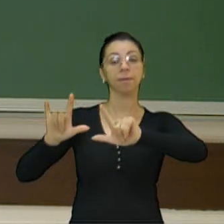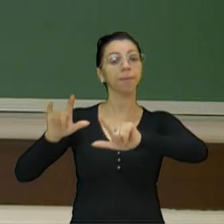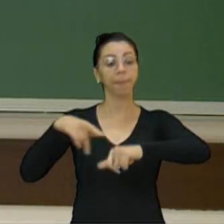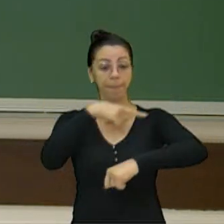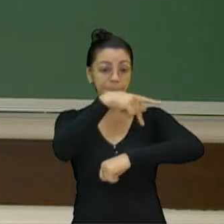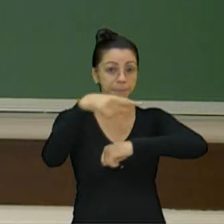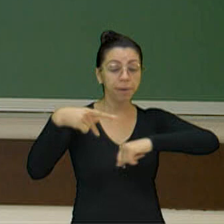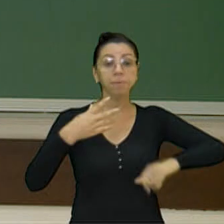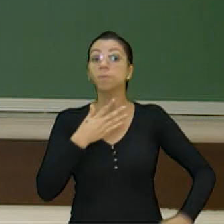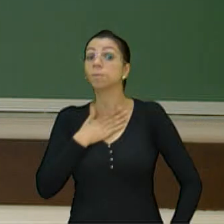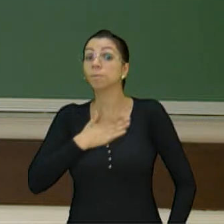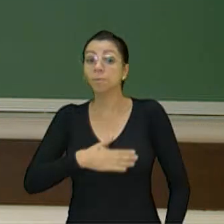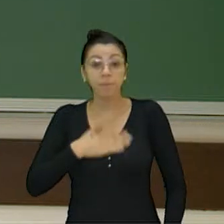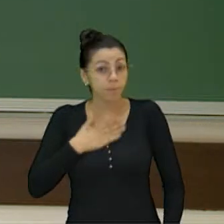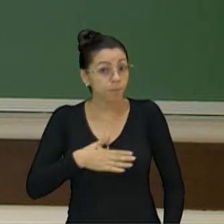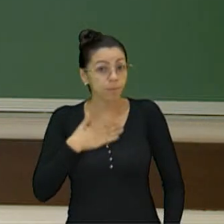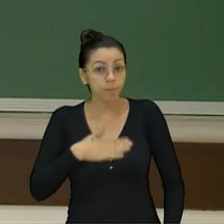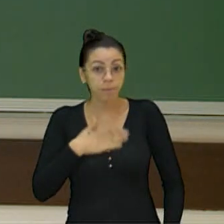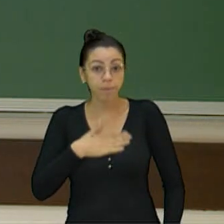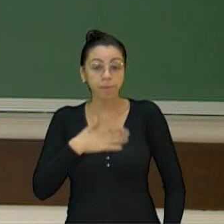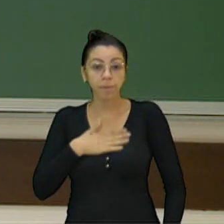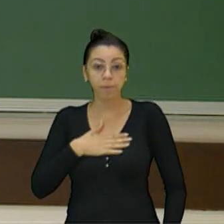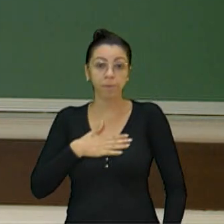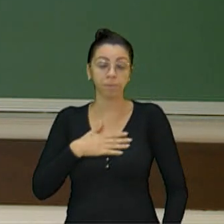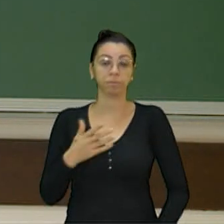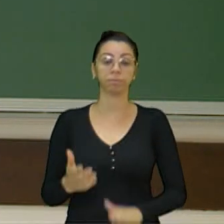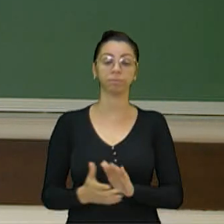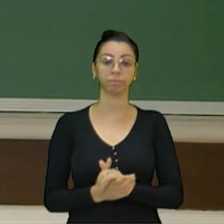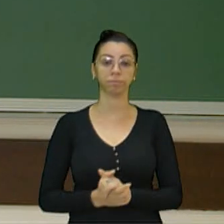país, né, que a maioria das pessoas fazem, tá?